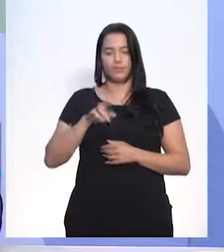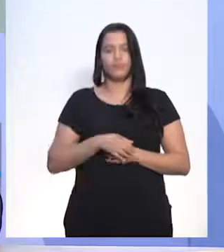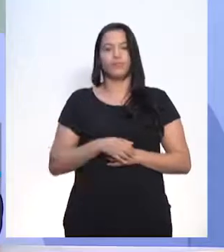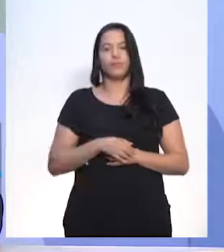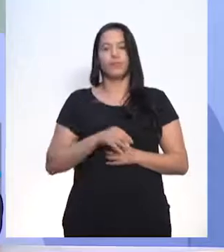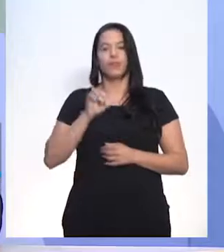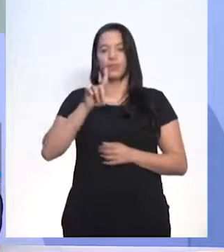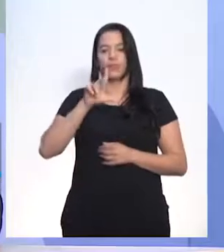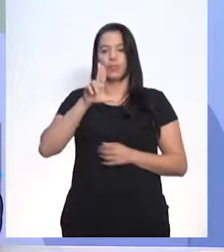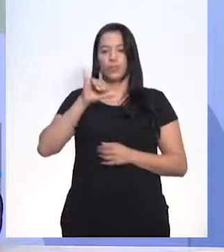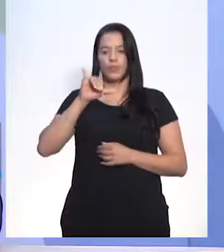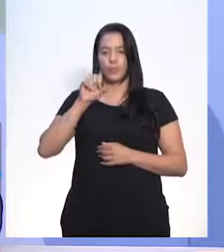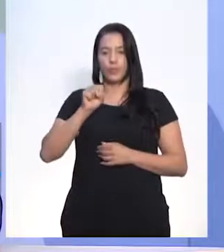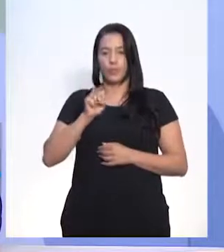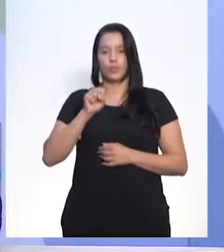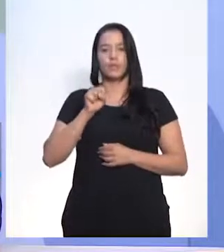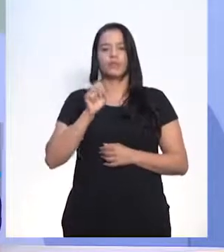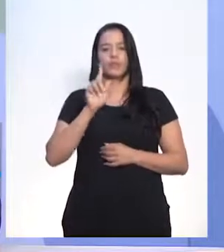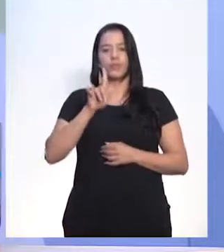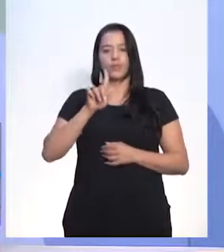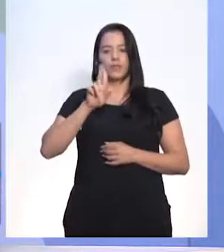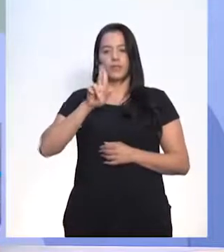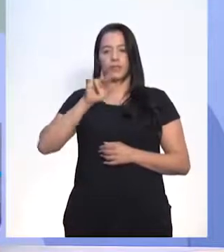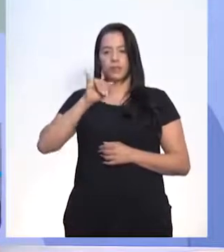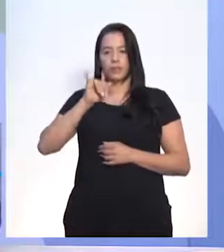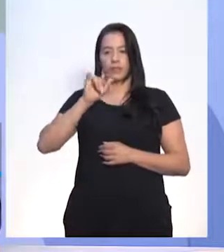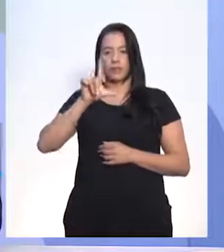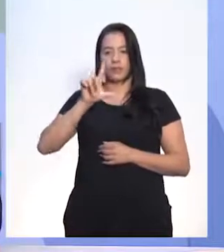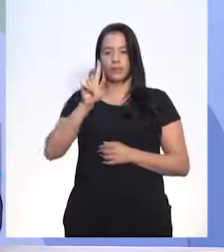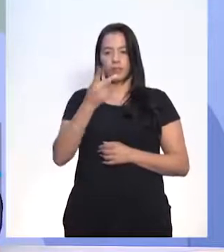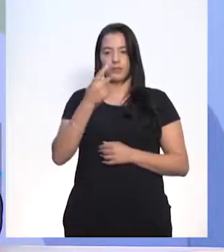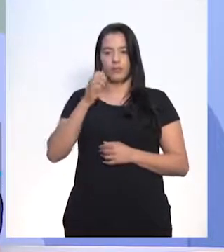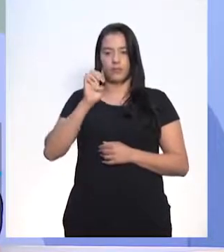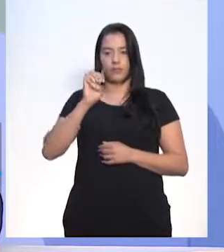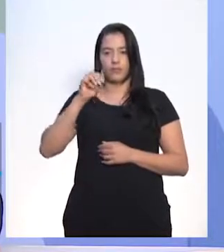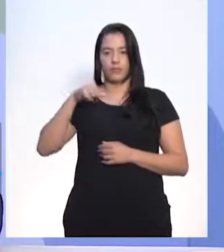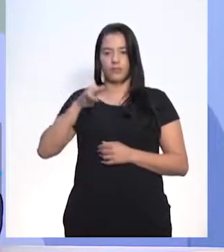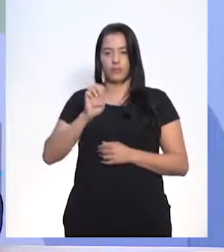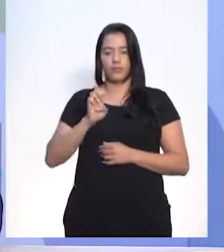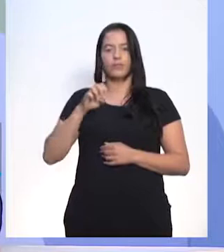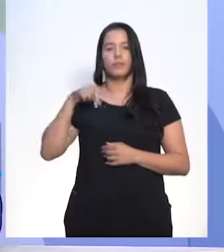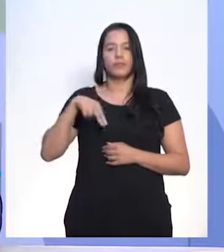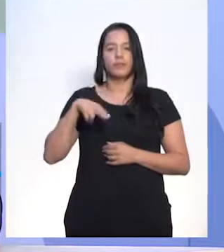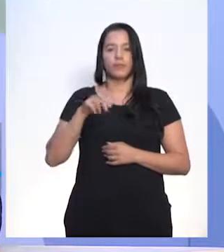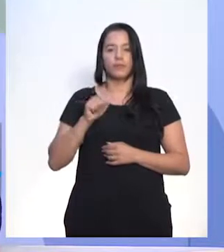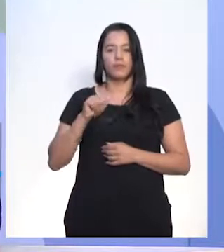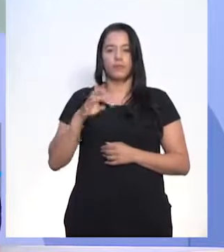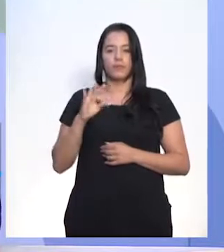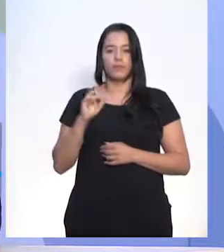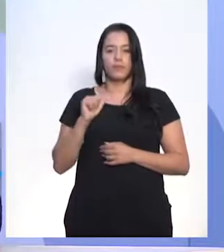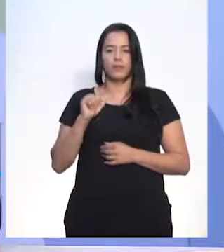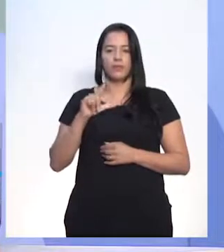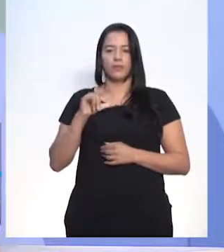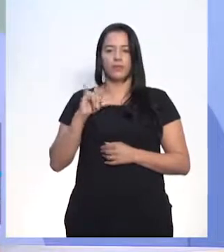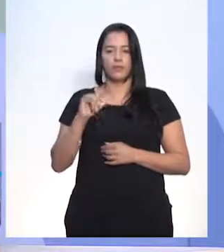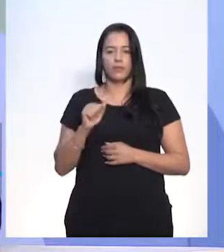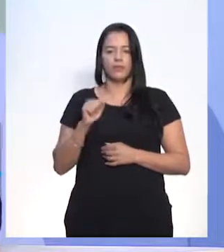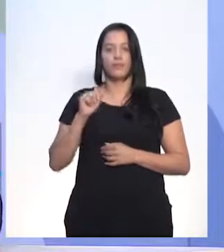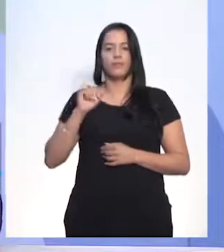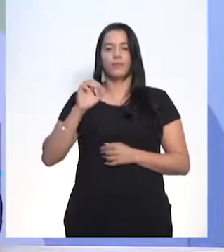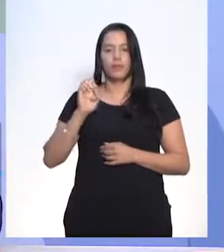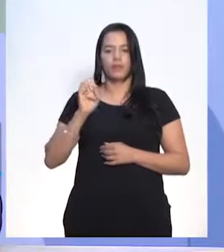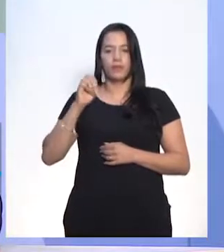Luiz Giovanni e Guilherme, alunos da professora Graciela, Natália, aluna da professora Vera, Emily